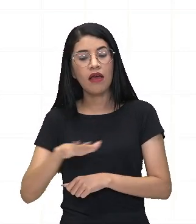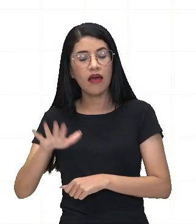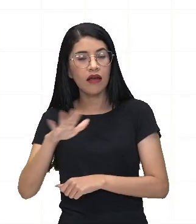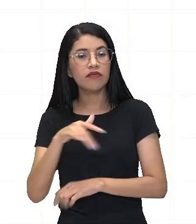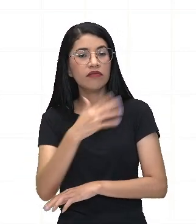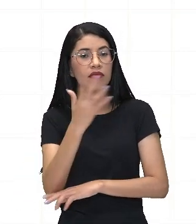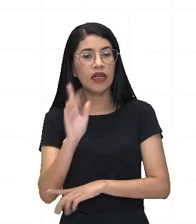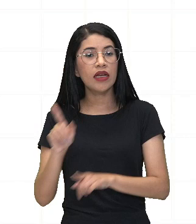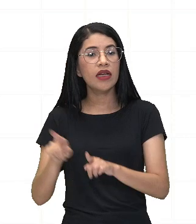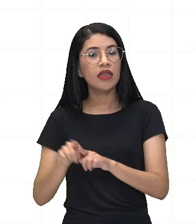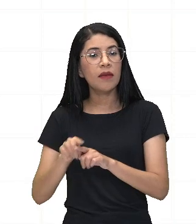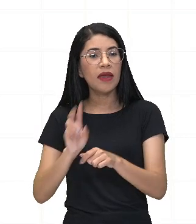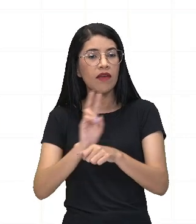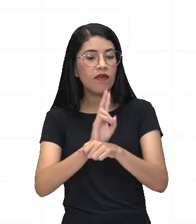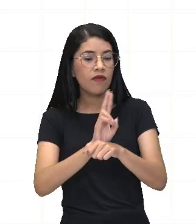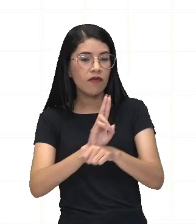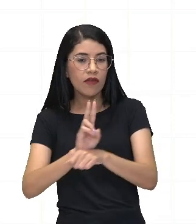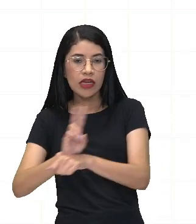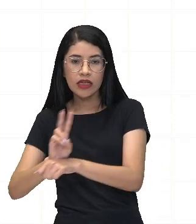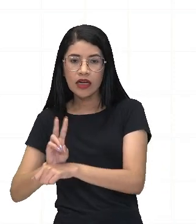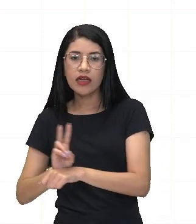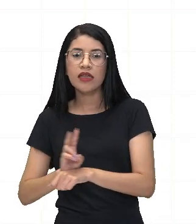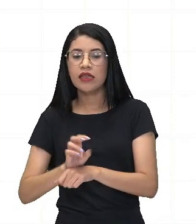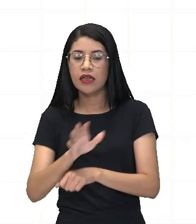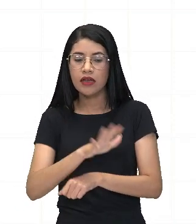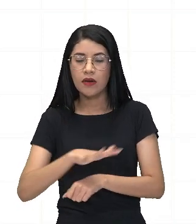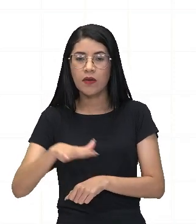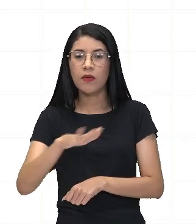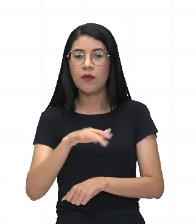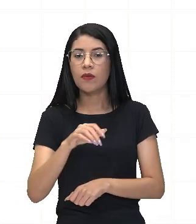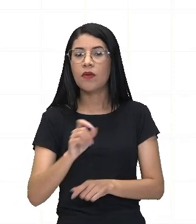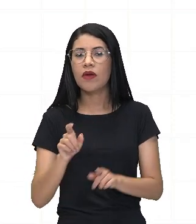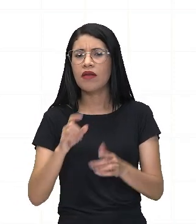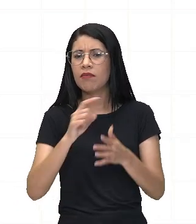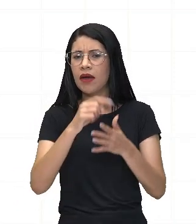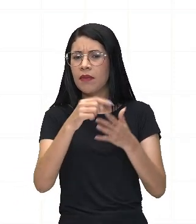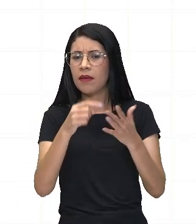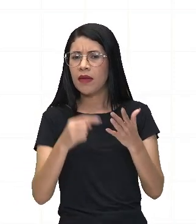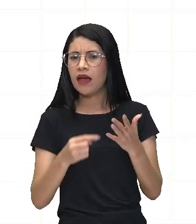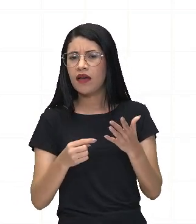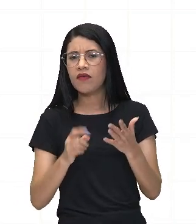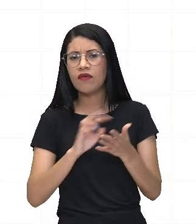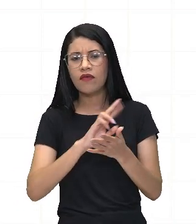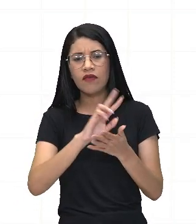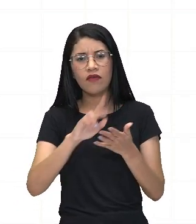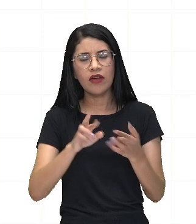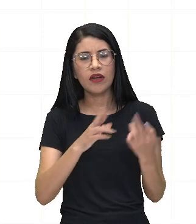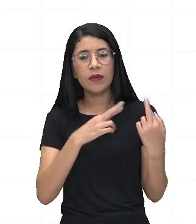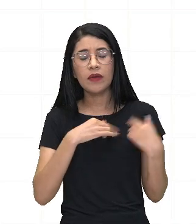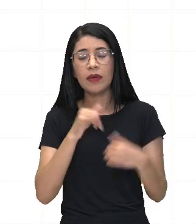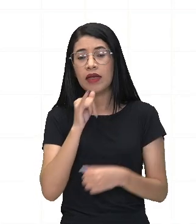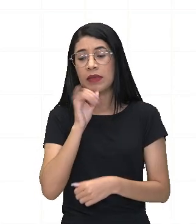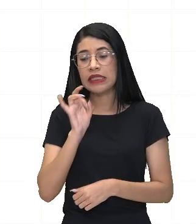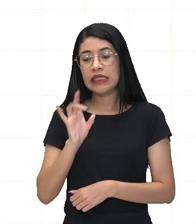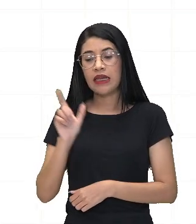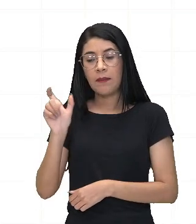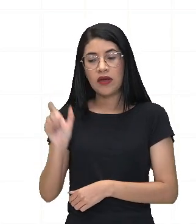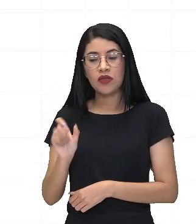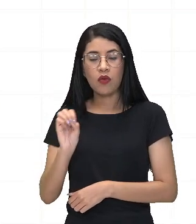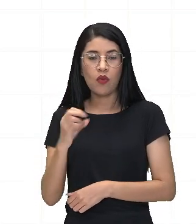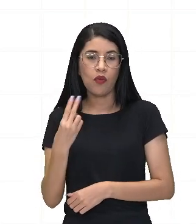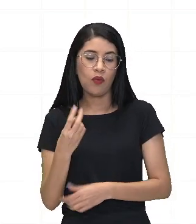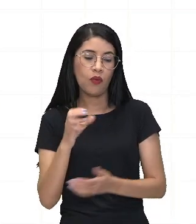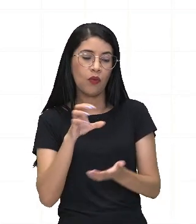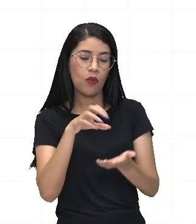também promover a fiscalização ambiental, entre outras competências. Então, se uma pessoa, uma instituição,